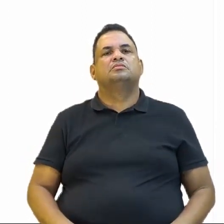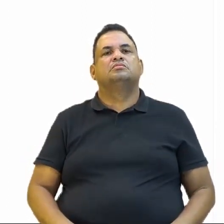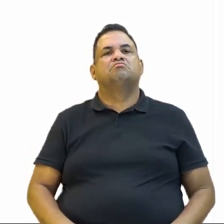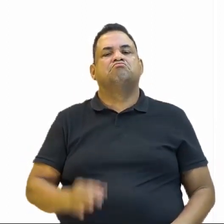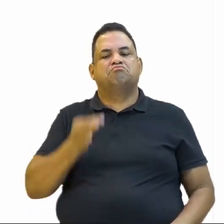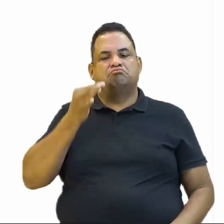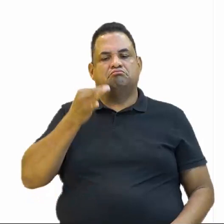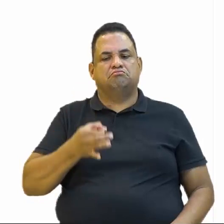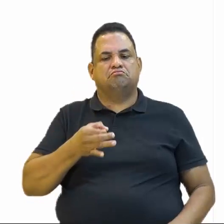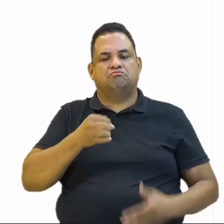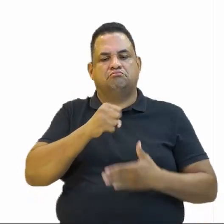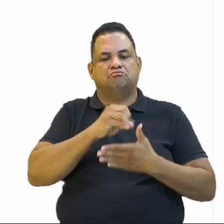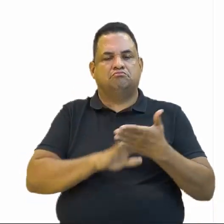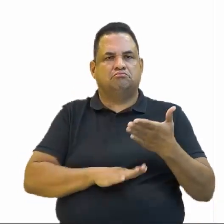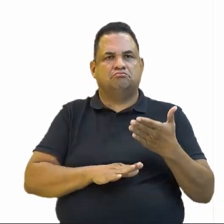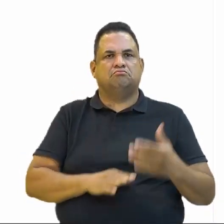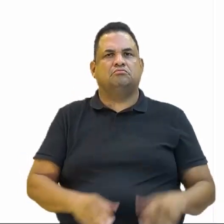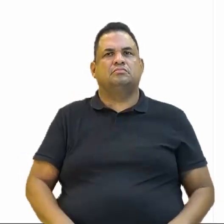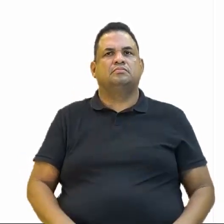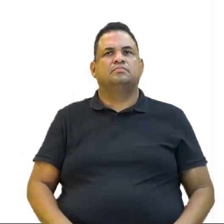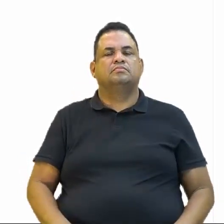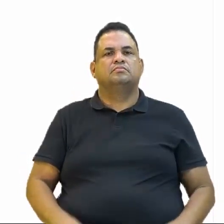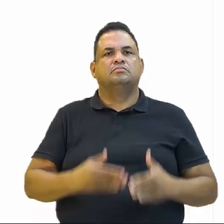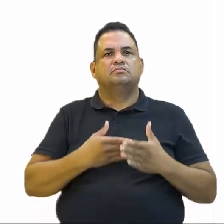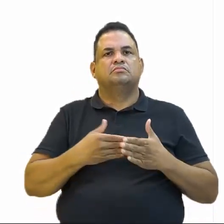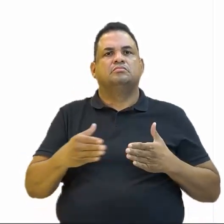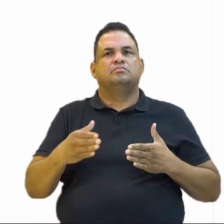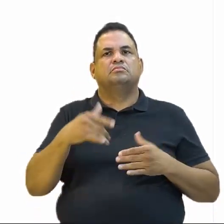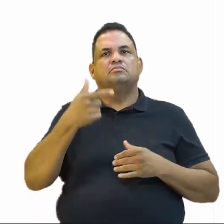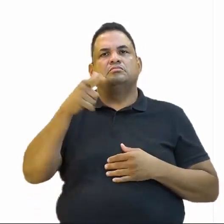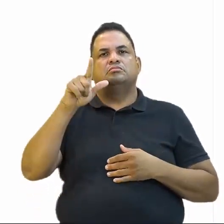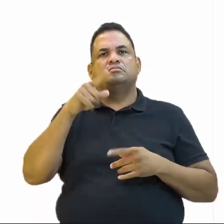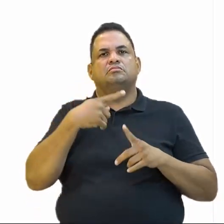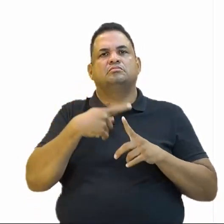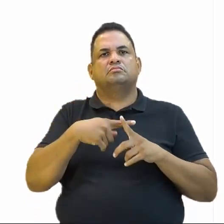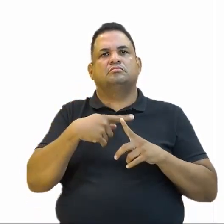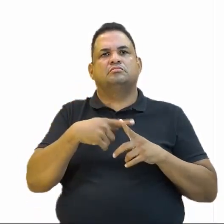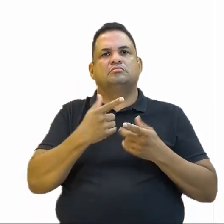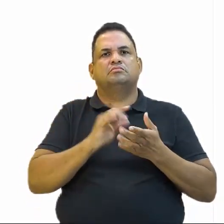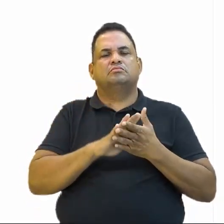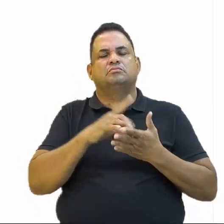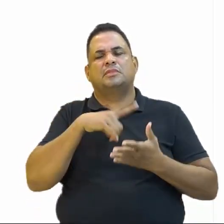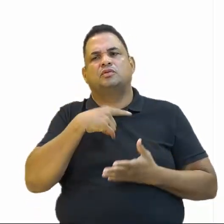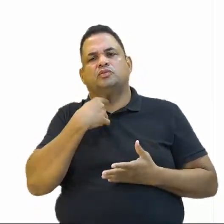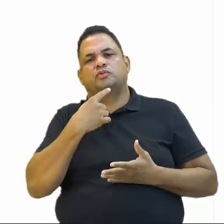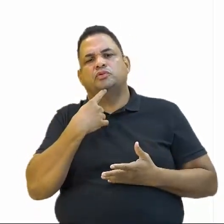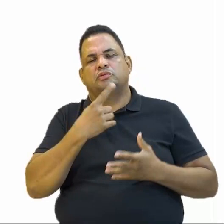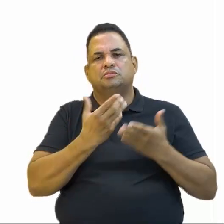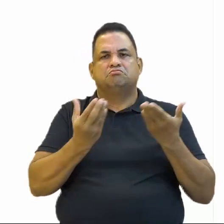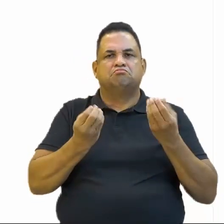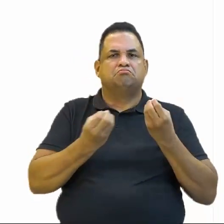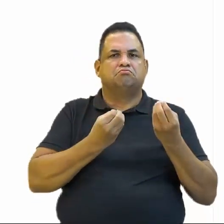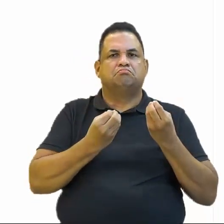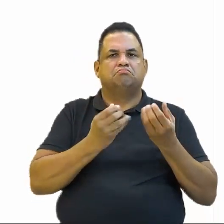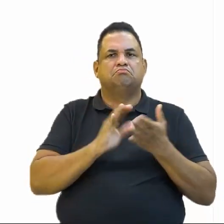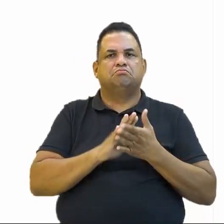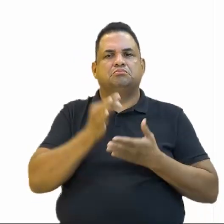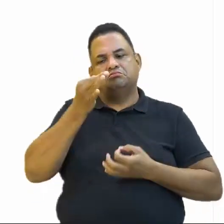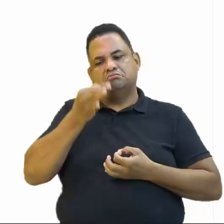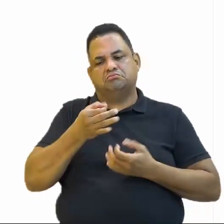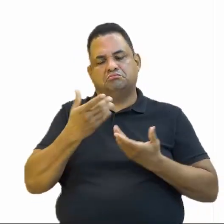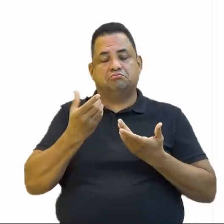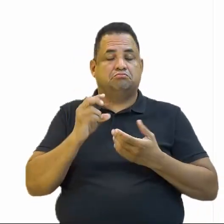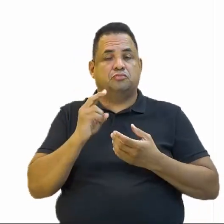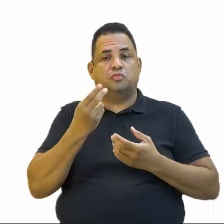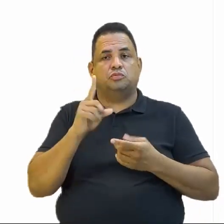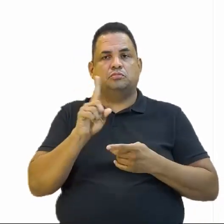alternativa correta. Eliminamos as demais porque ficamos com dúvidas, né, se elas poderiam ser corretas ou não. E aí